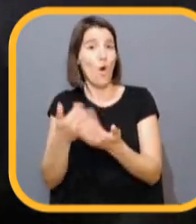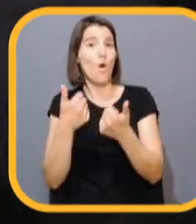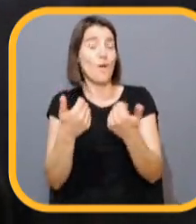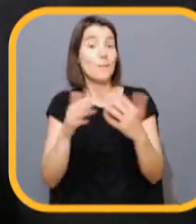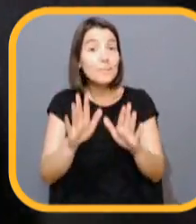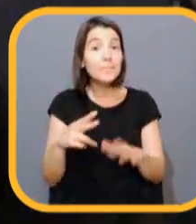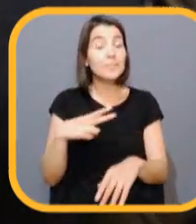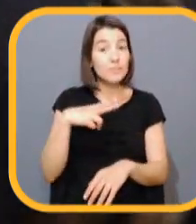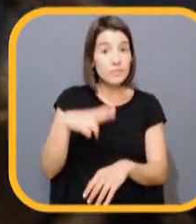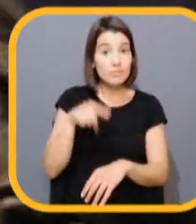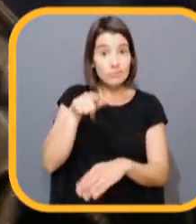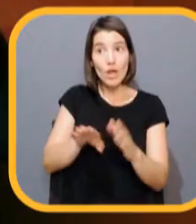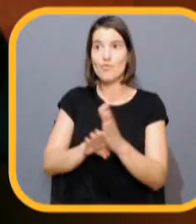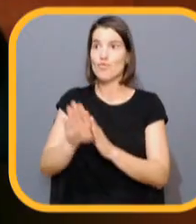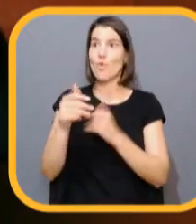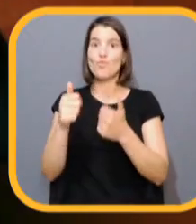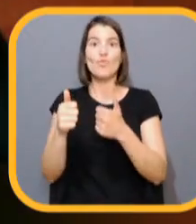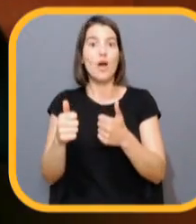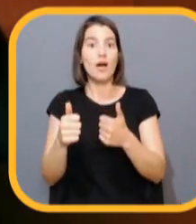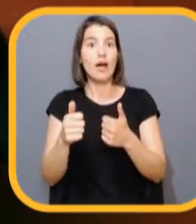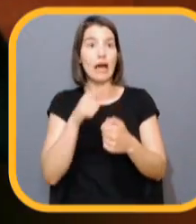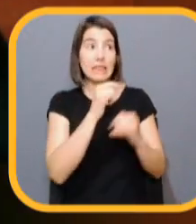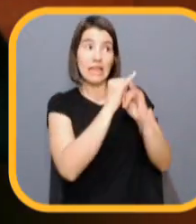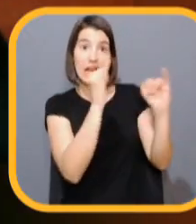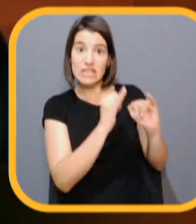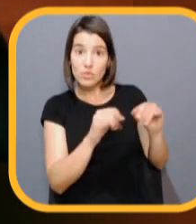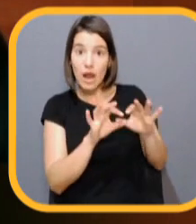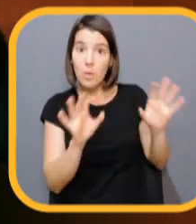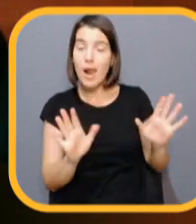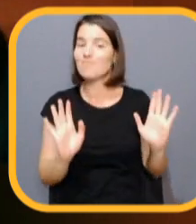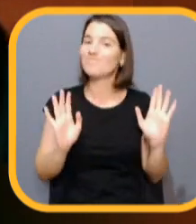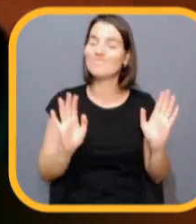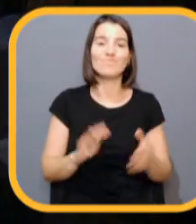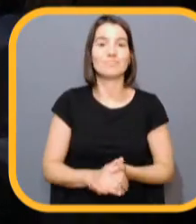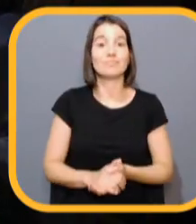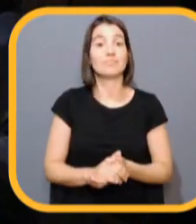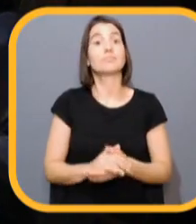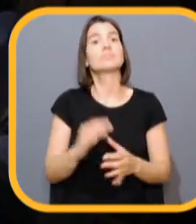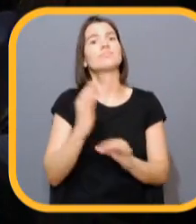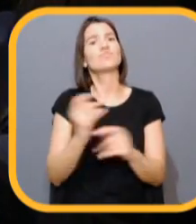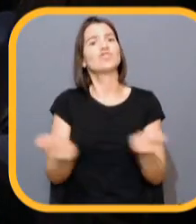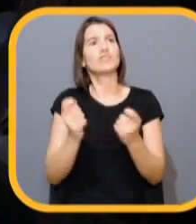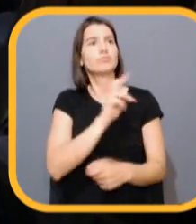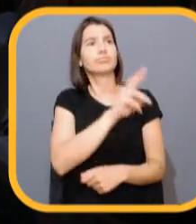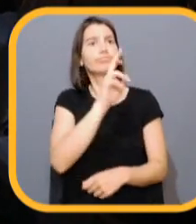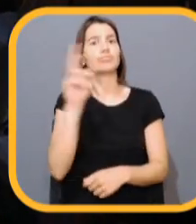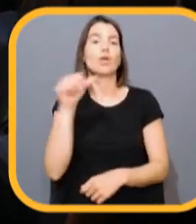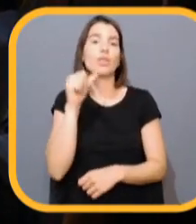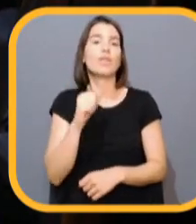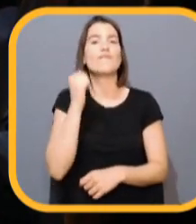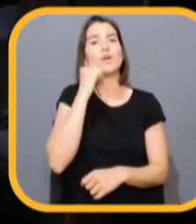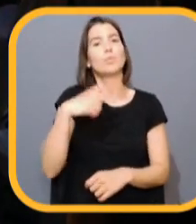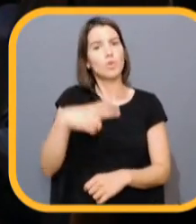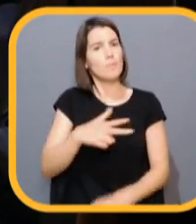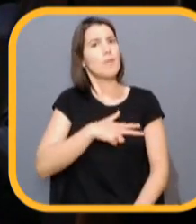obra bem-sucedida em Portugal seja bem-sucedida internacionalmente. Nos circuitos dos festivais é muito comum